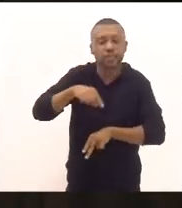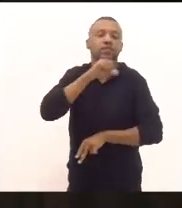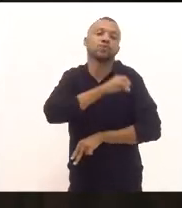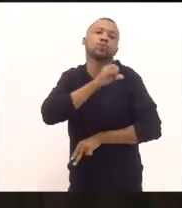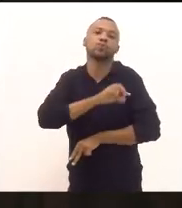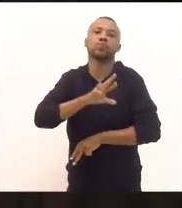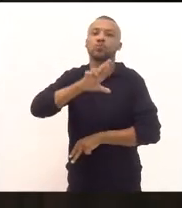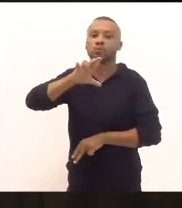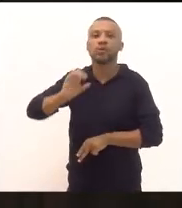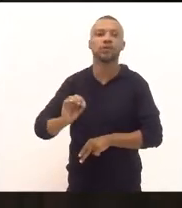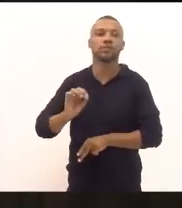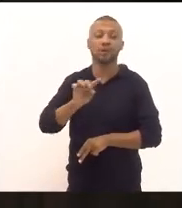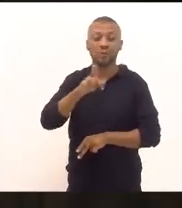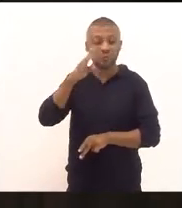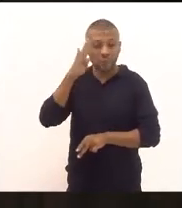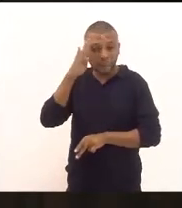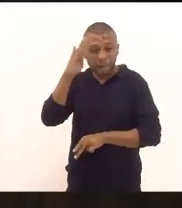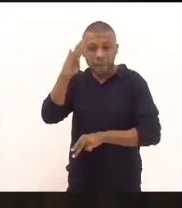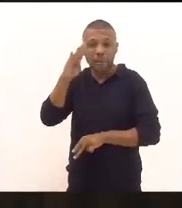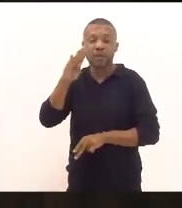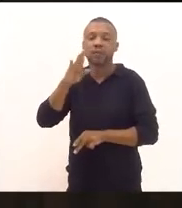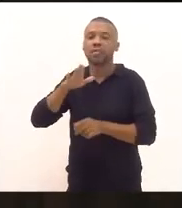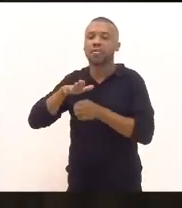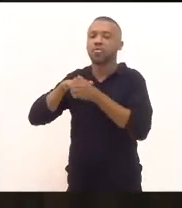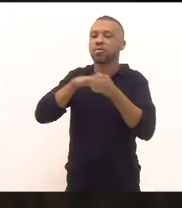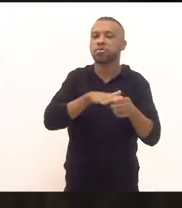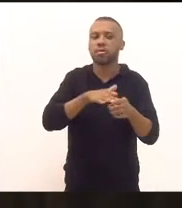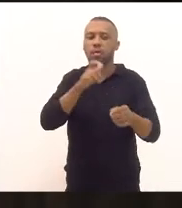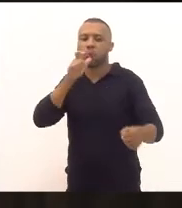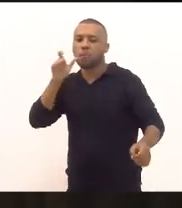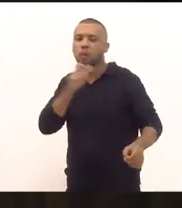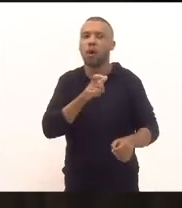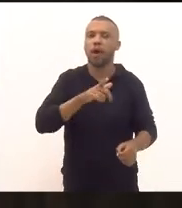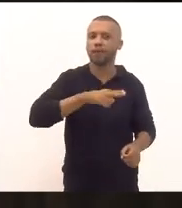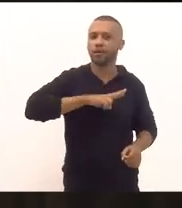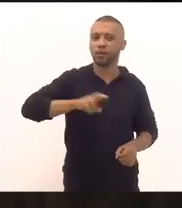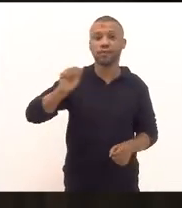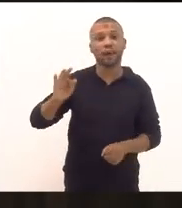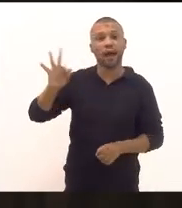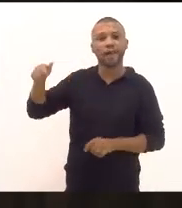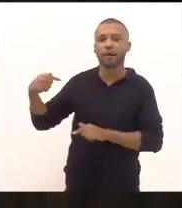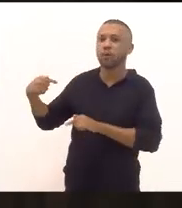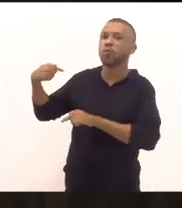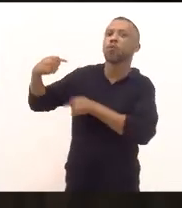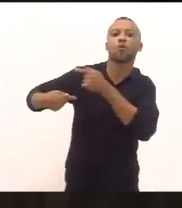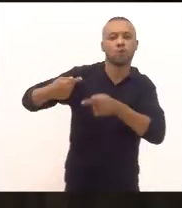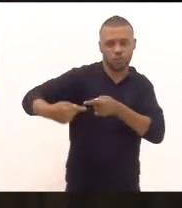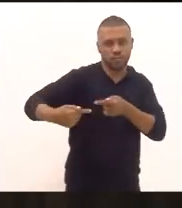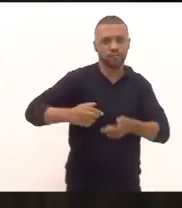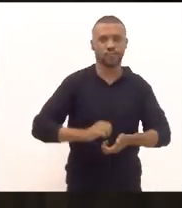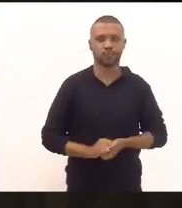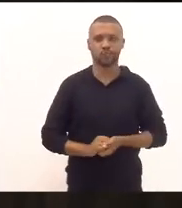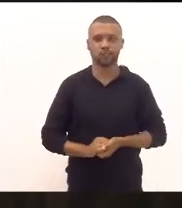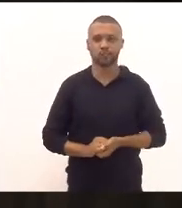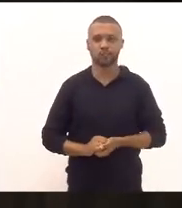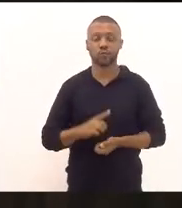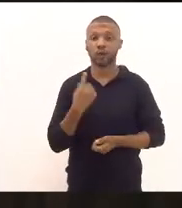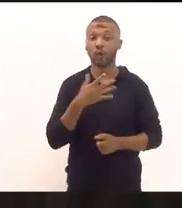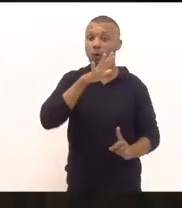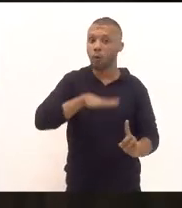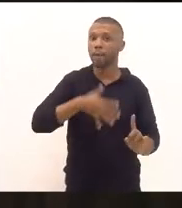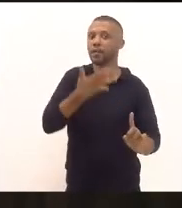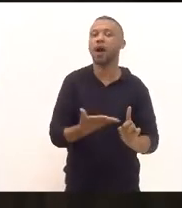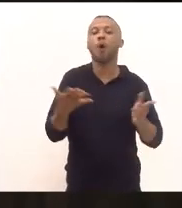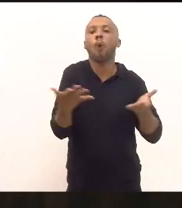Janeiro que é um dos que mais persegue as religiões de matriz africana no nós homenagem não vamos